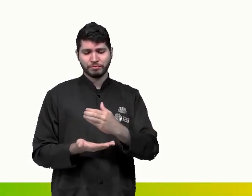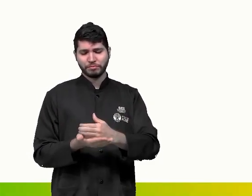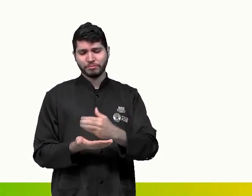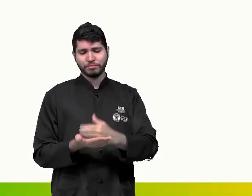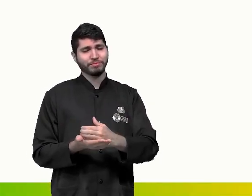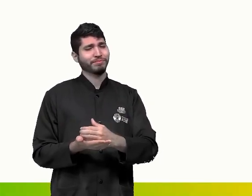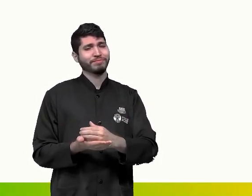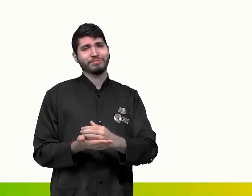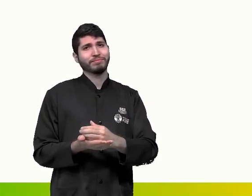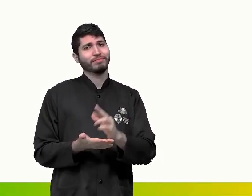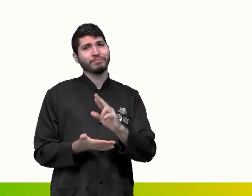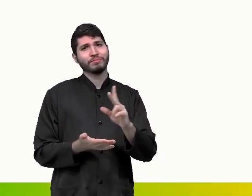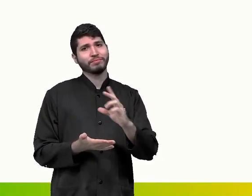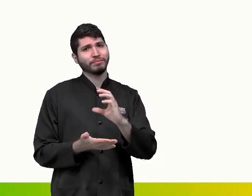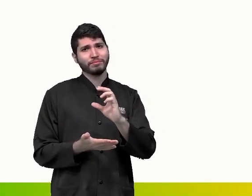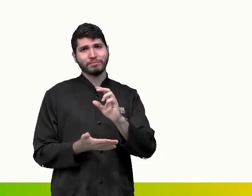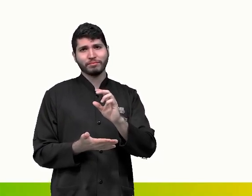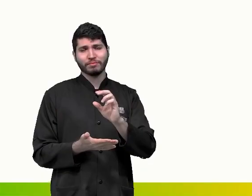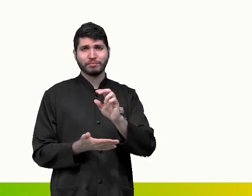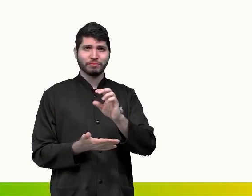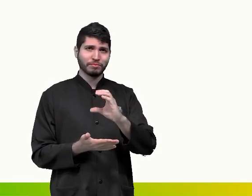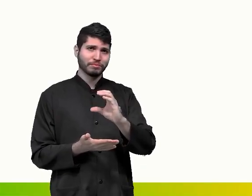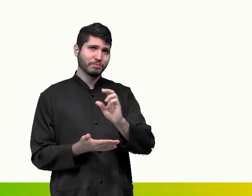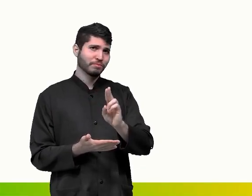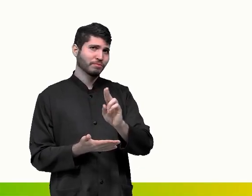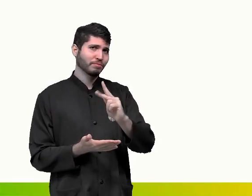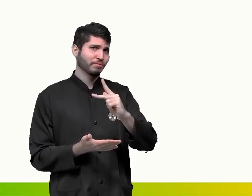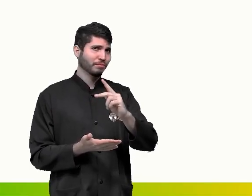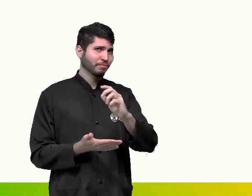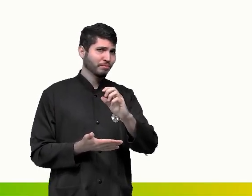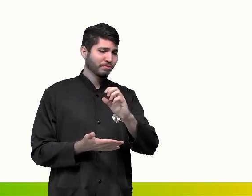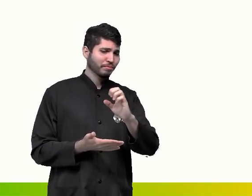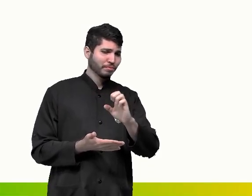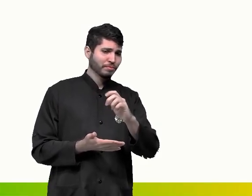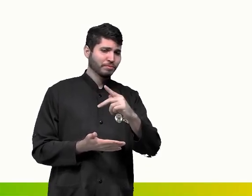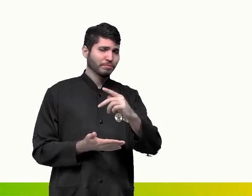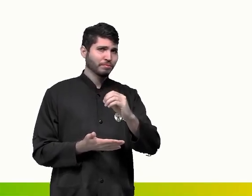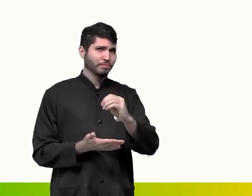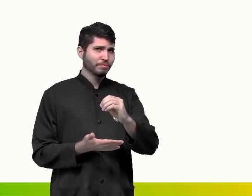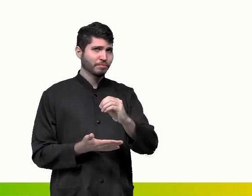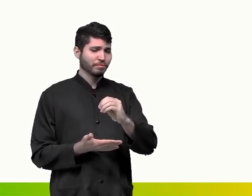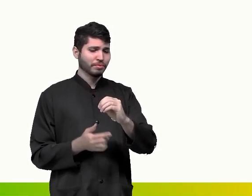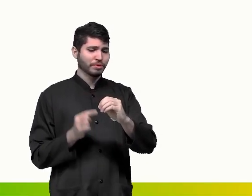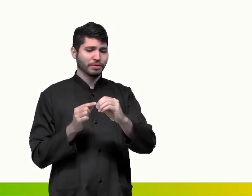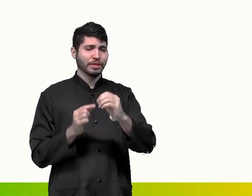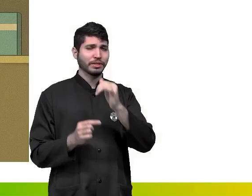copo em espanhol, então a palavra certa é vaso. Então, cuerpo é um exemplo de portunhol.